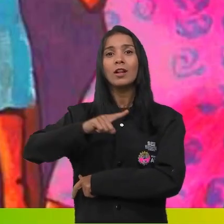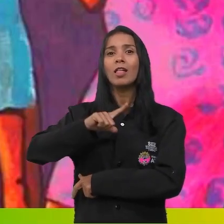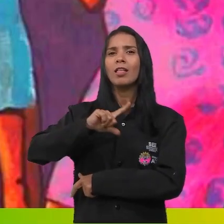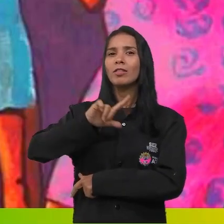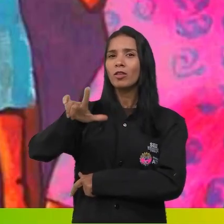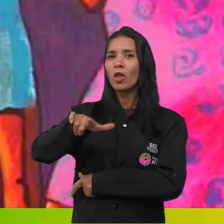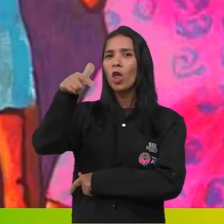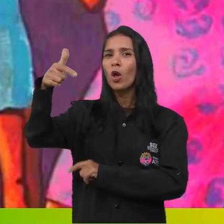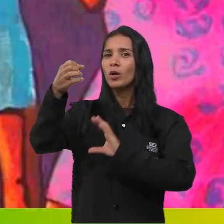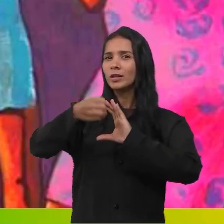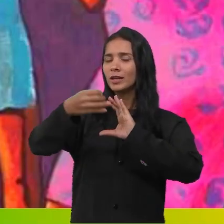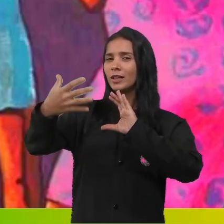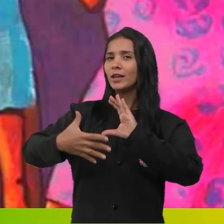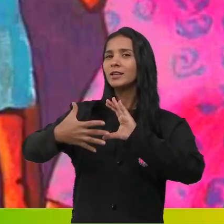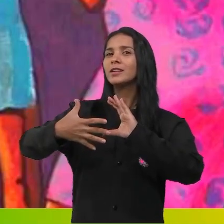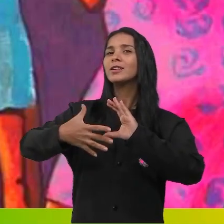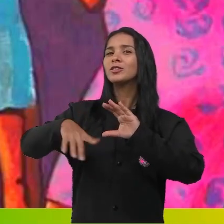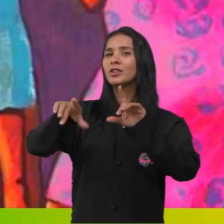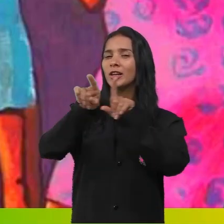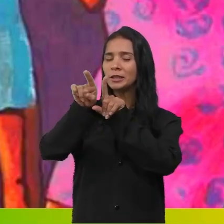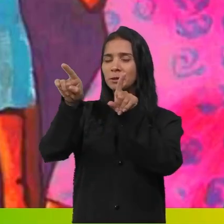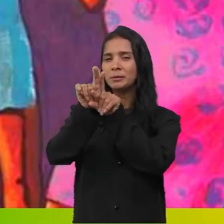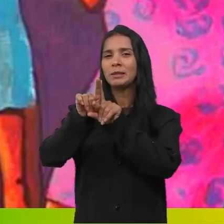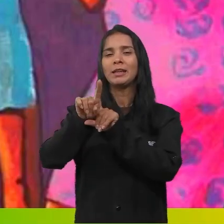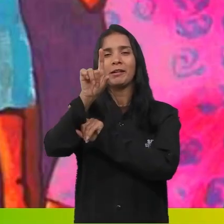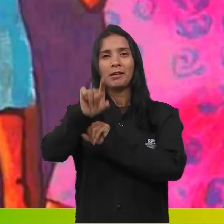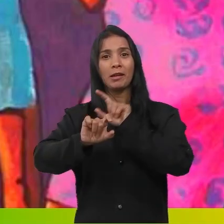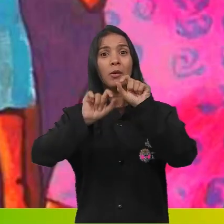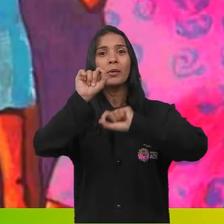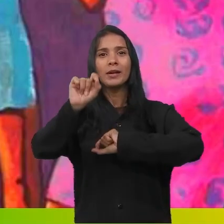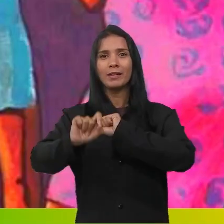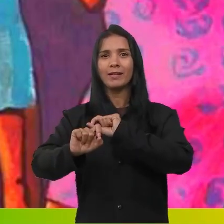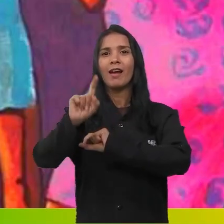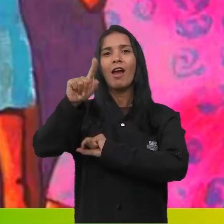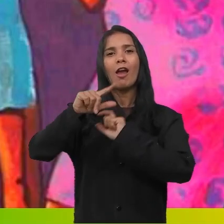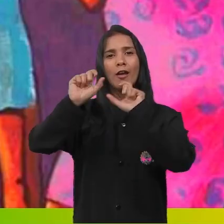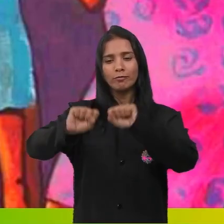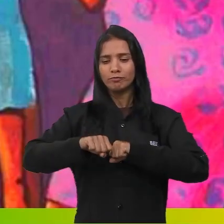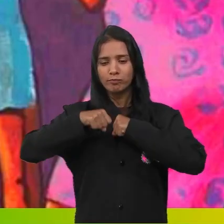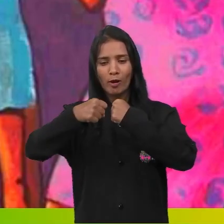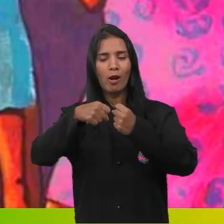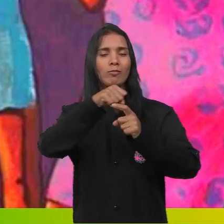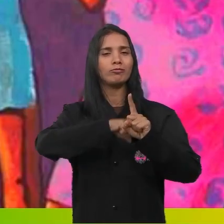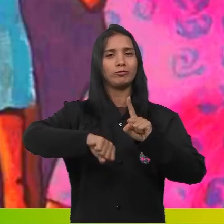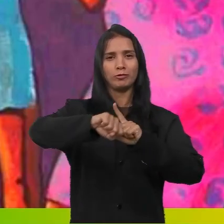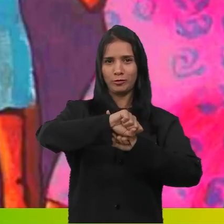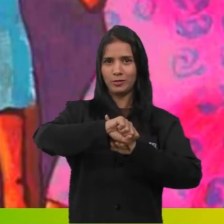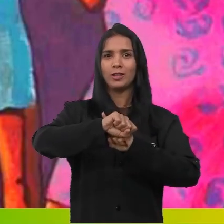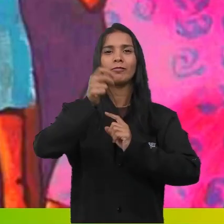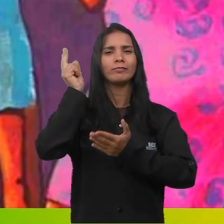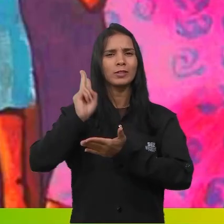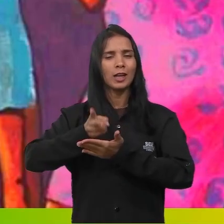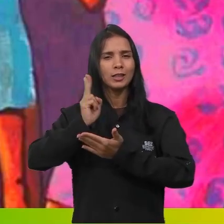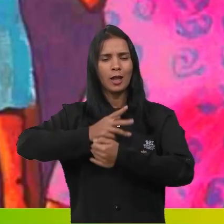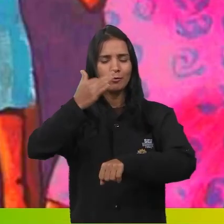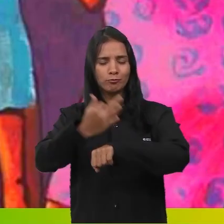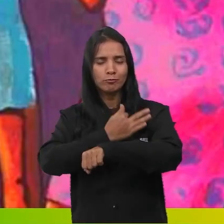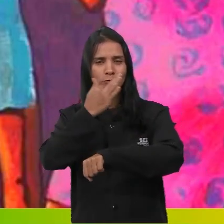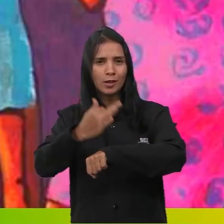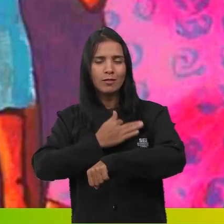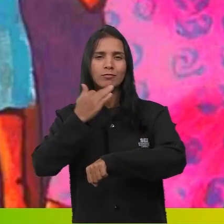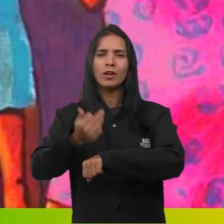para dar bastante ênfase, que é a resistência social, que se manifesta